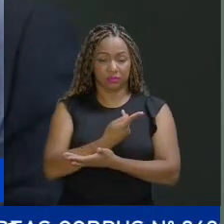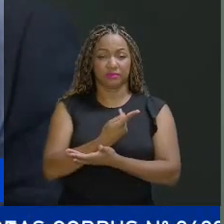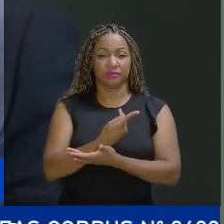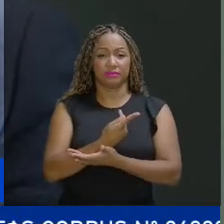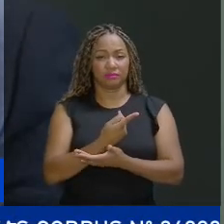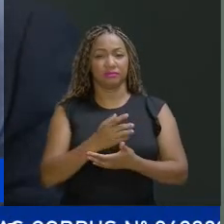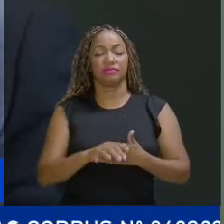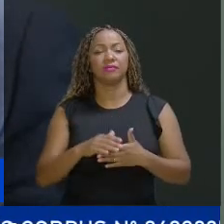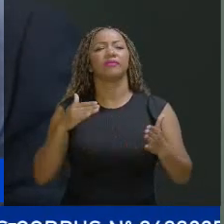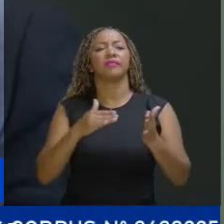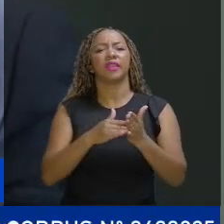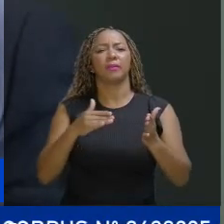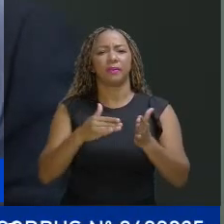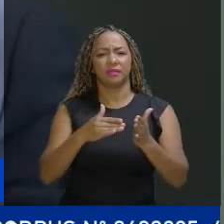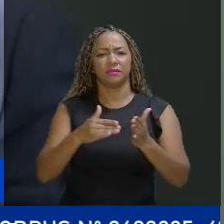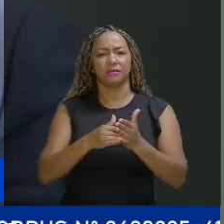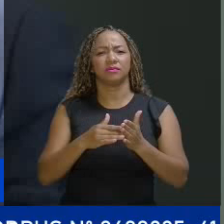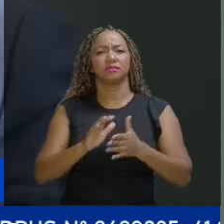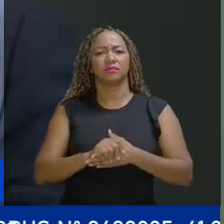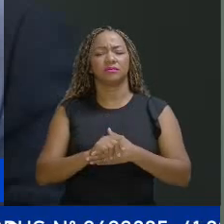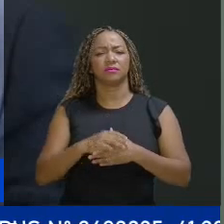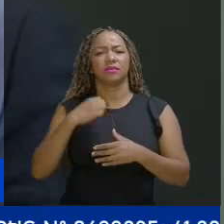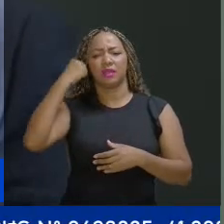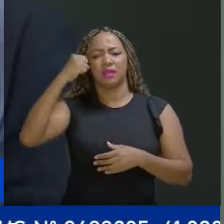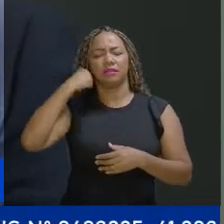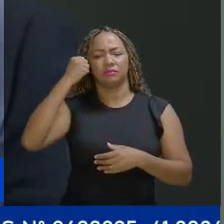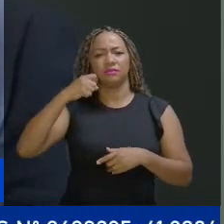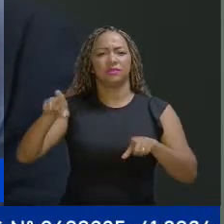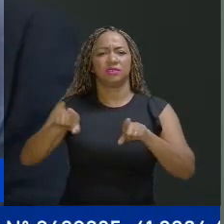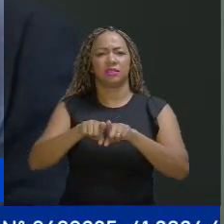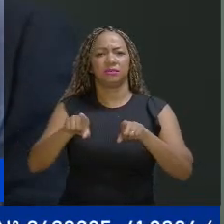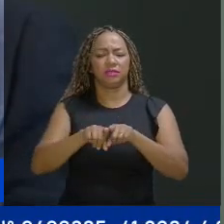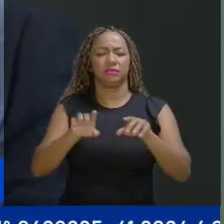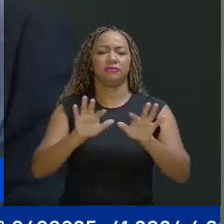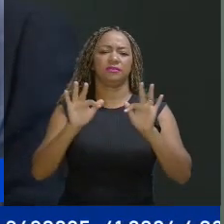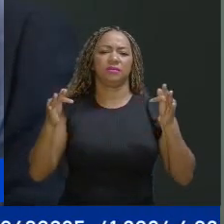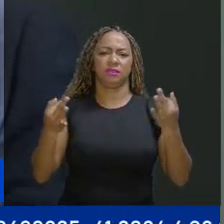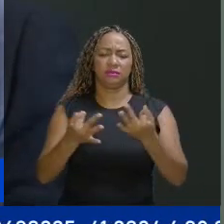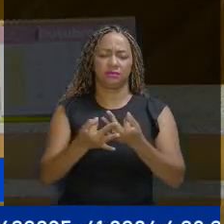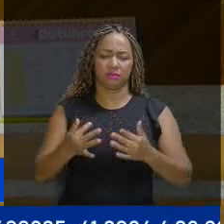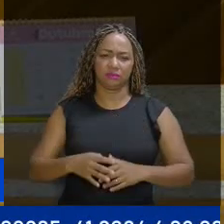seu impedimento é exclusiva ao senador, também à família.